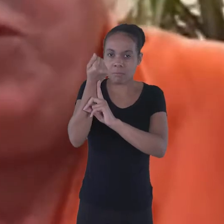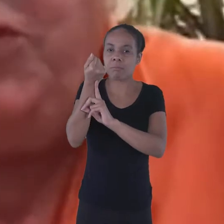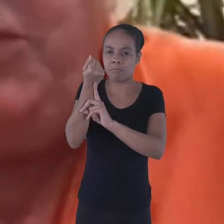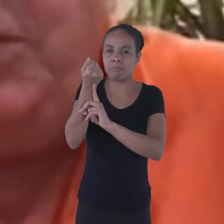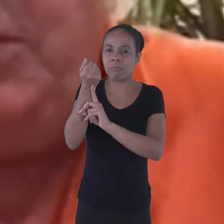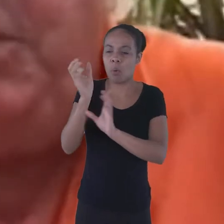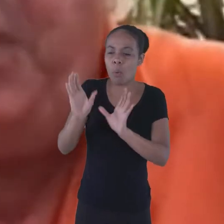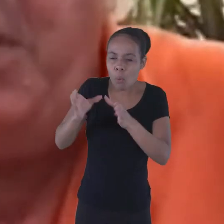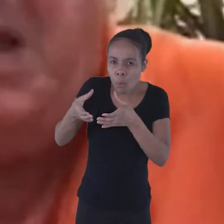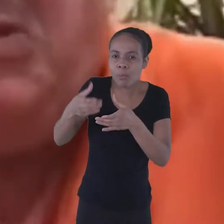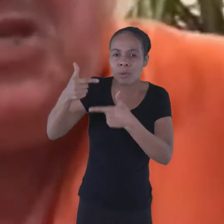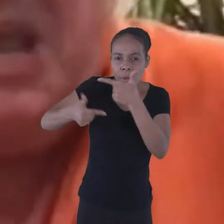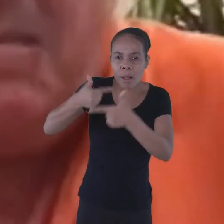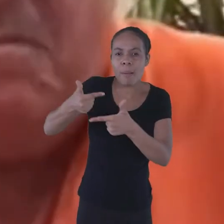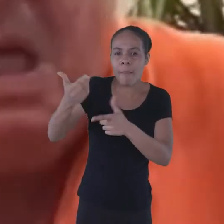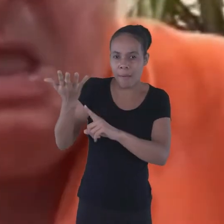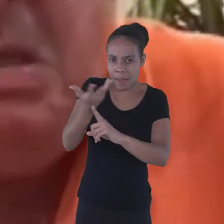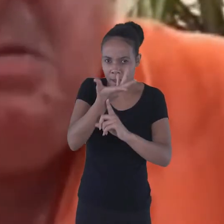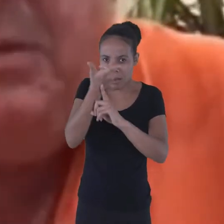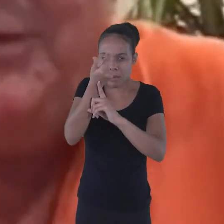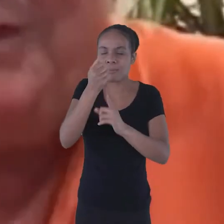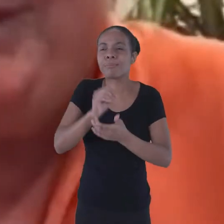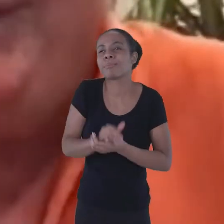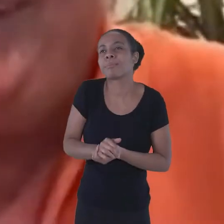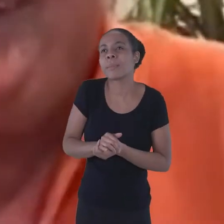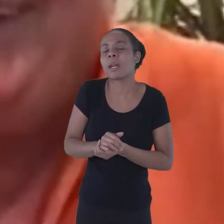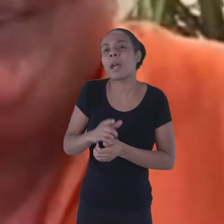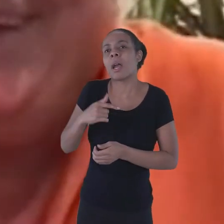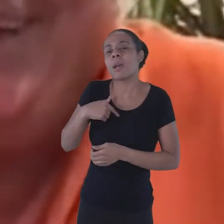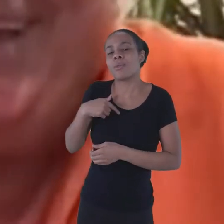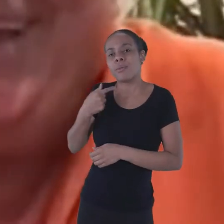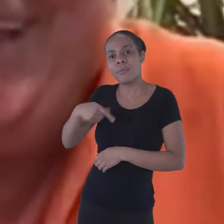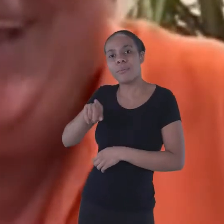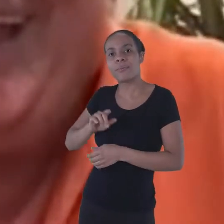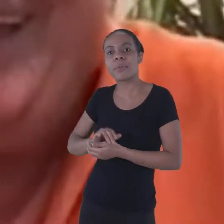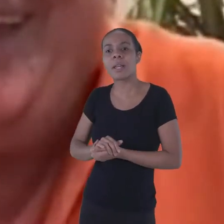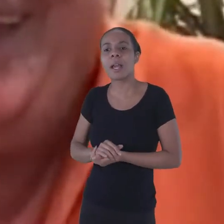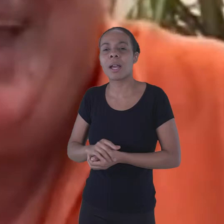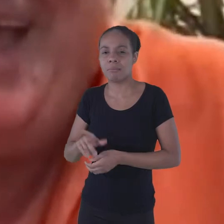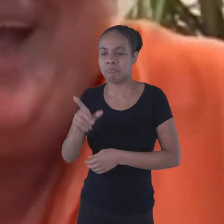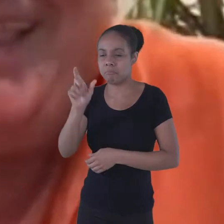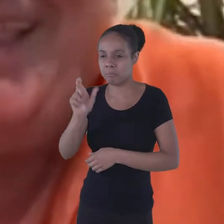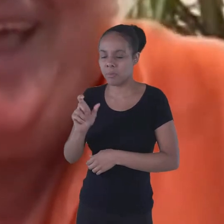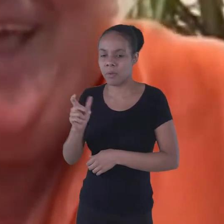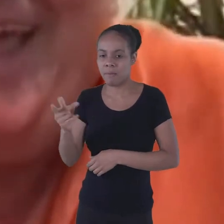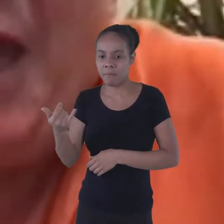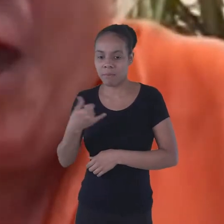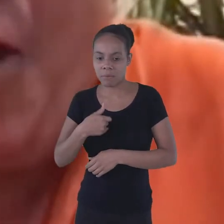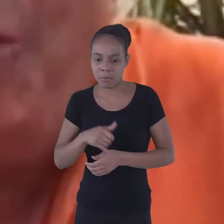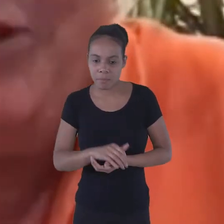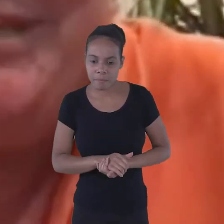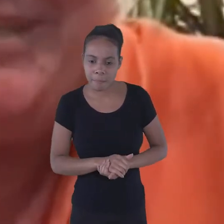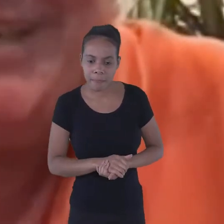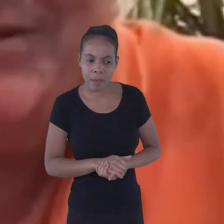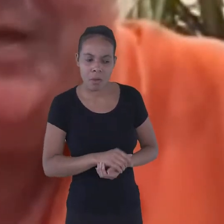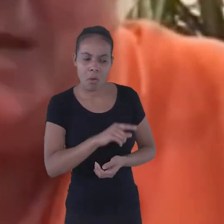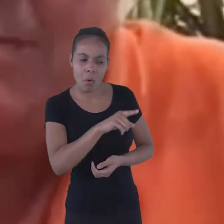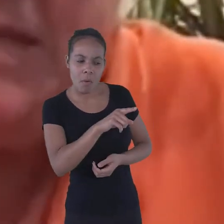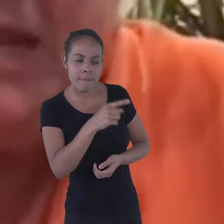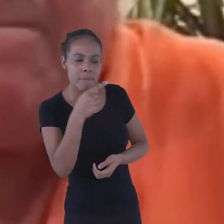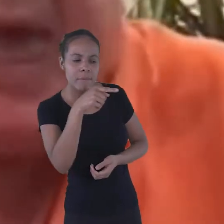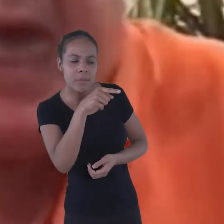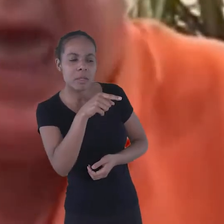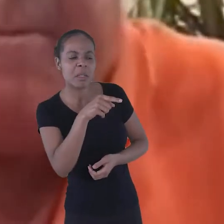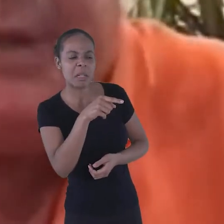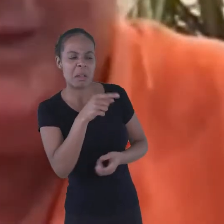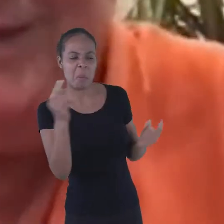falavam muito, pô, mas o Stepan, não sei o que. Aí, até a oposição dizia, mas